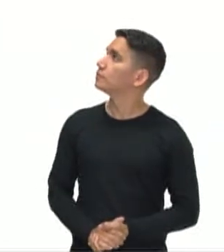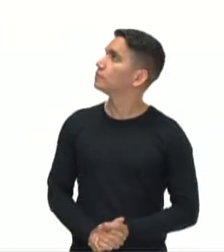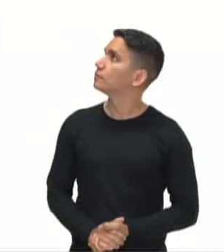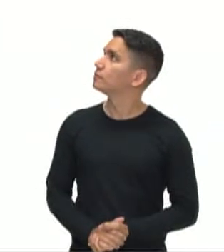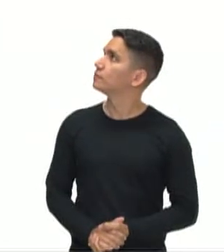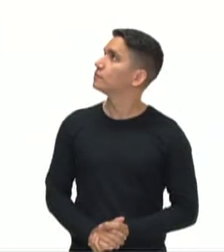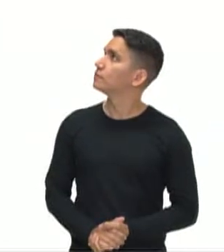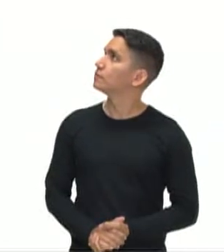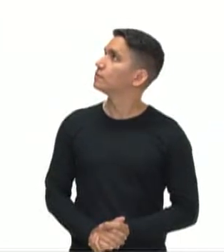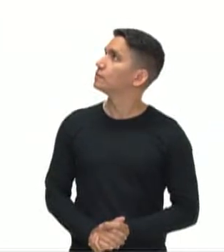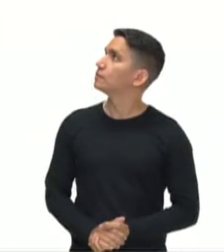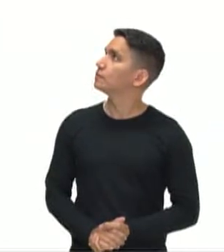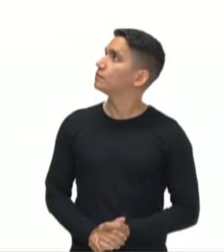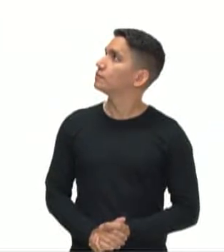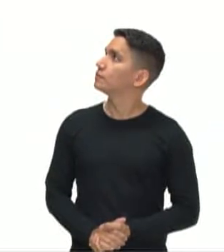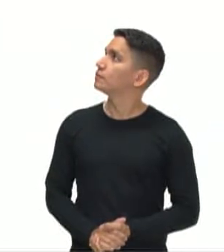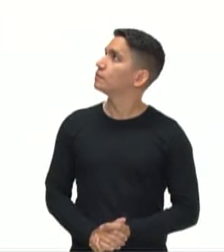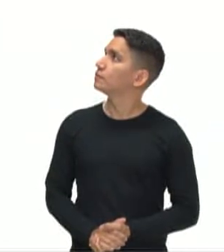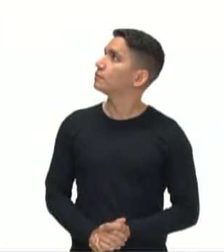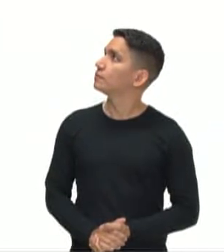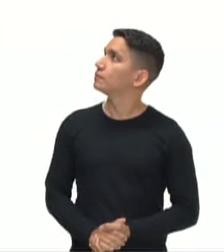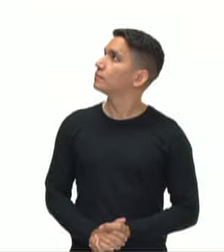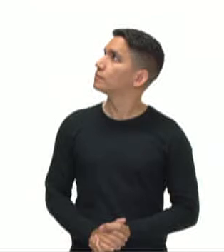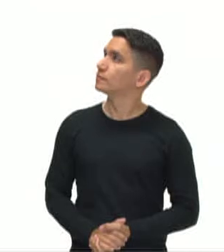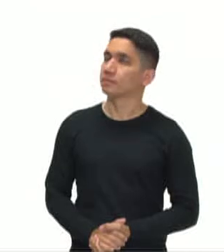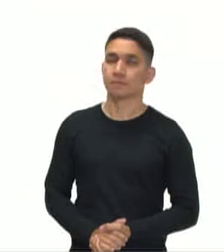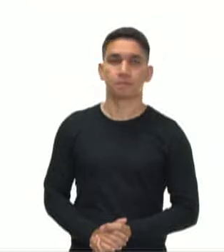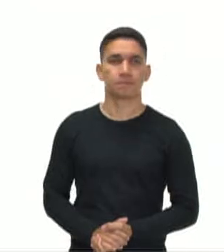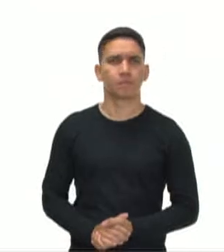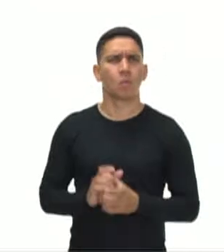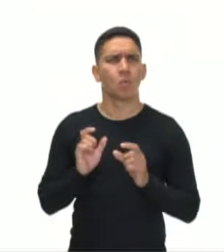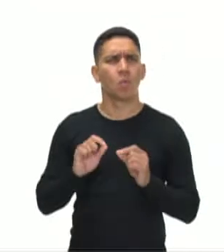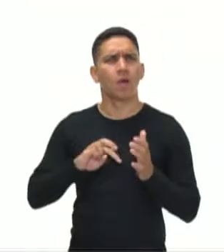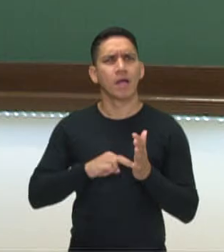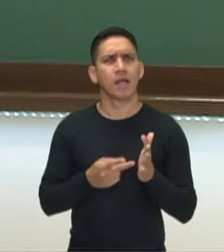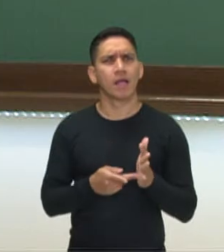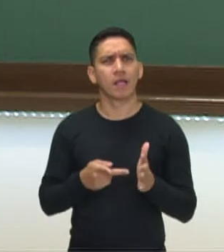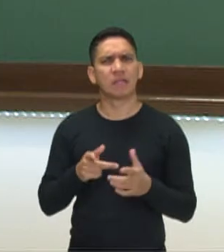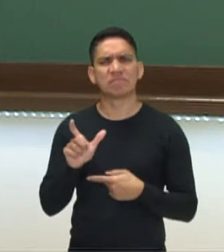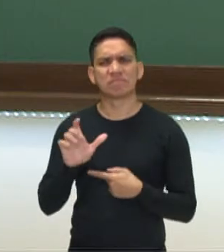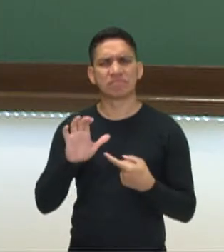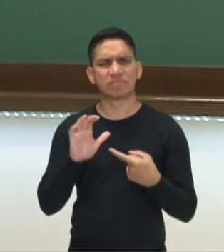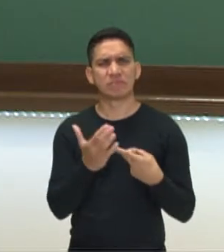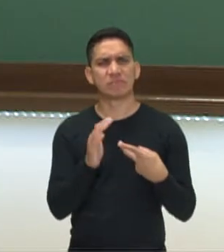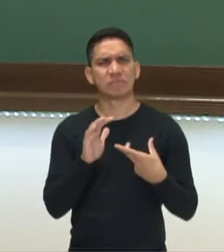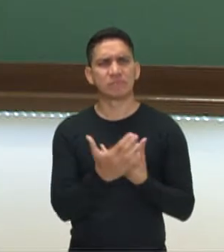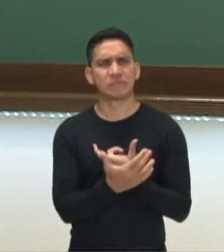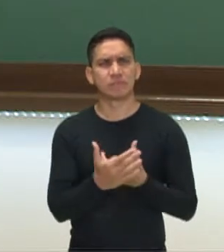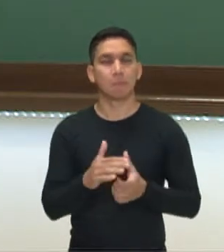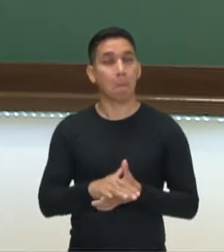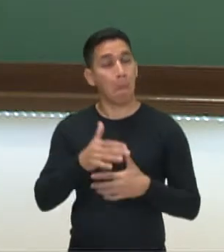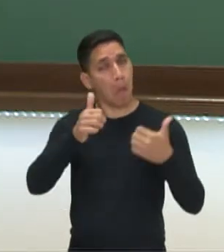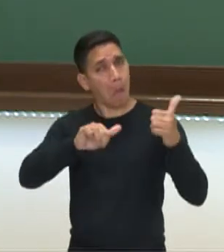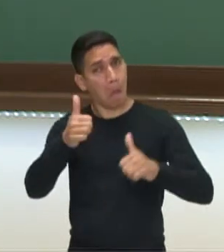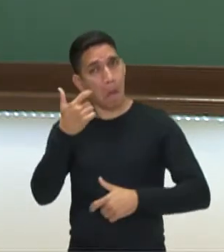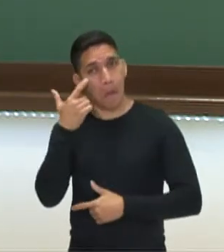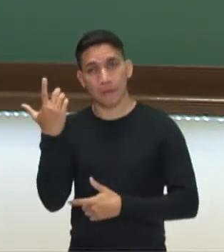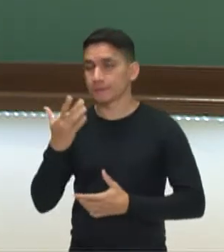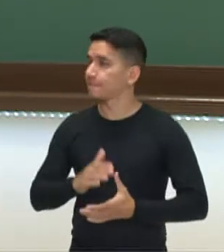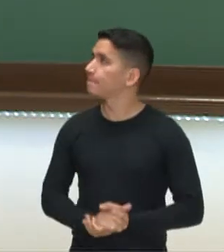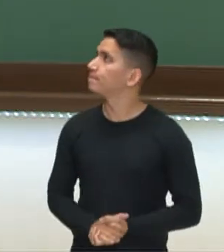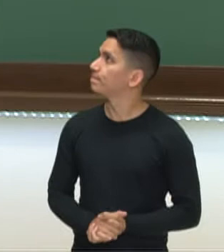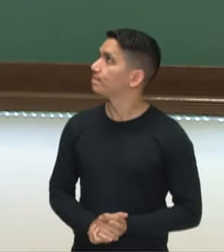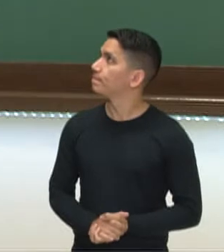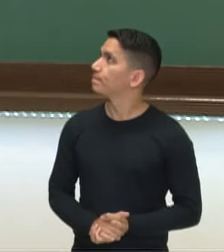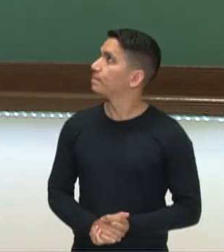la cocina india. O que significam, será, esses termos? Vamos averiguar aqui.